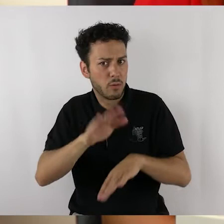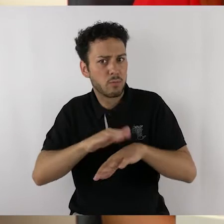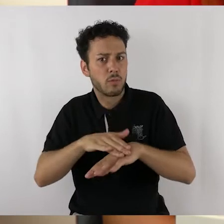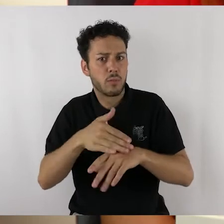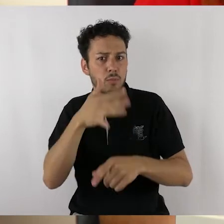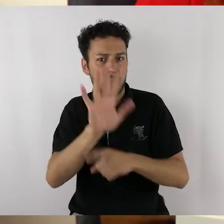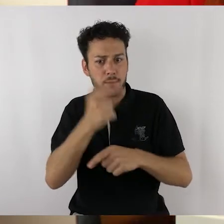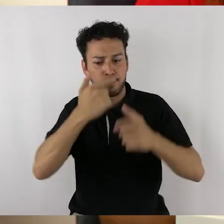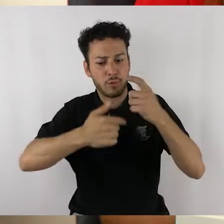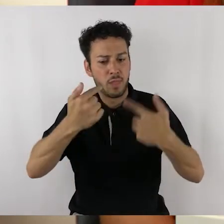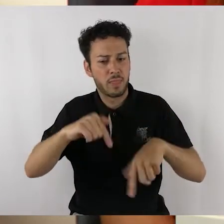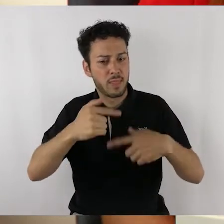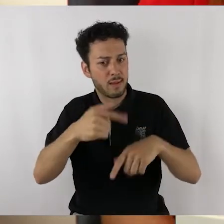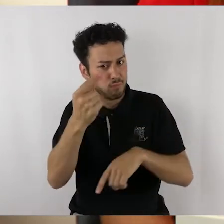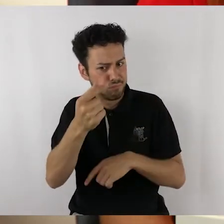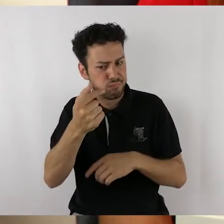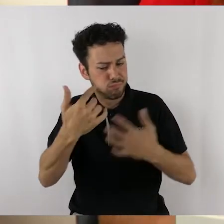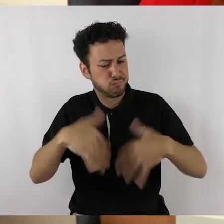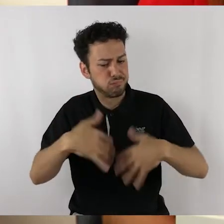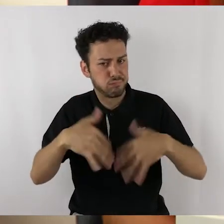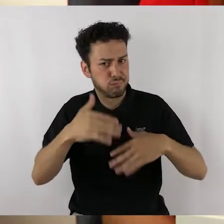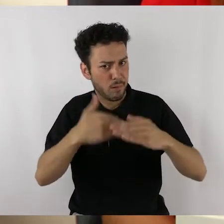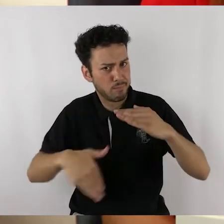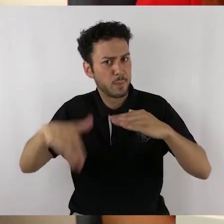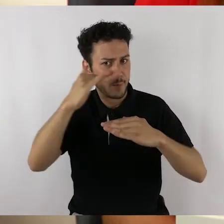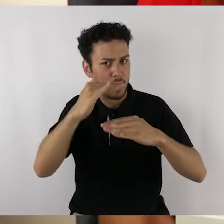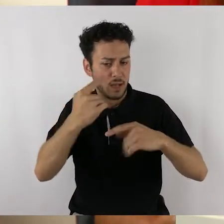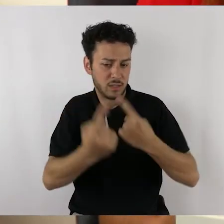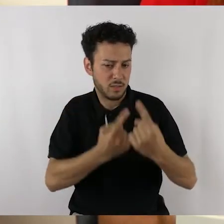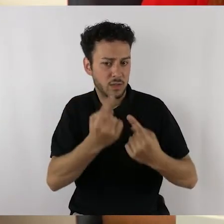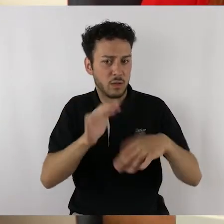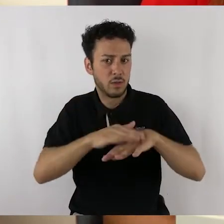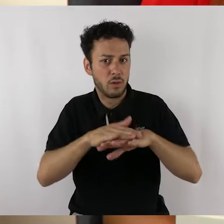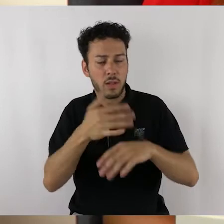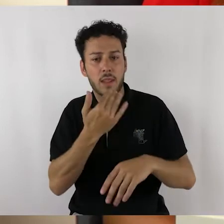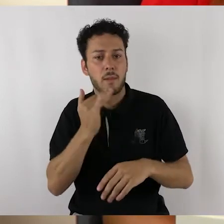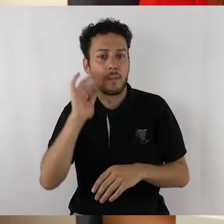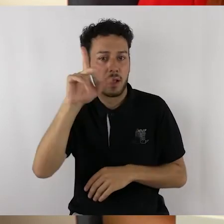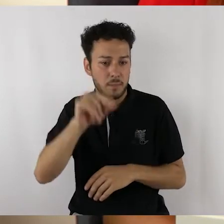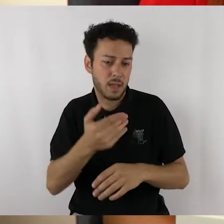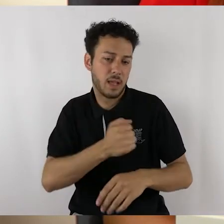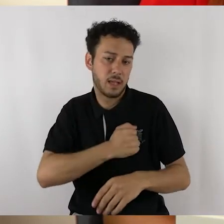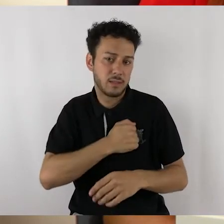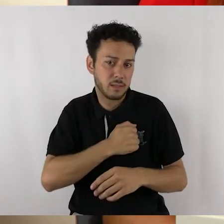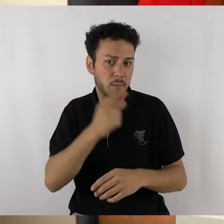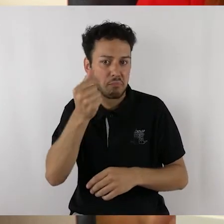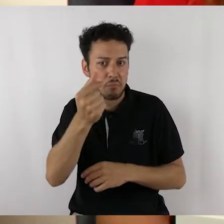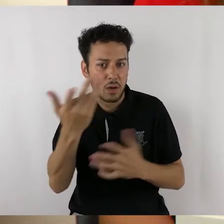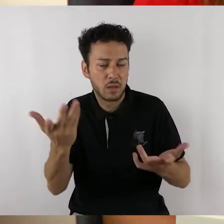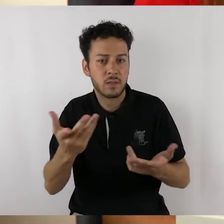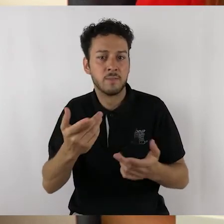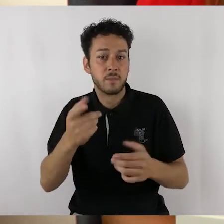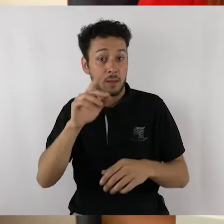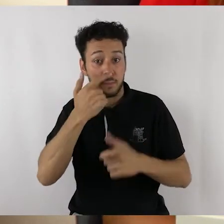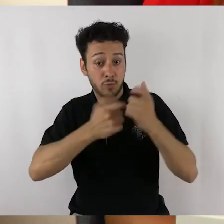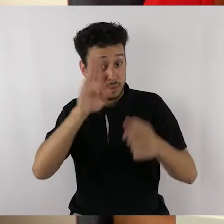as pessoas tem ali um montante bastante elevado muitas vezes também de acordo com o valor da casa e que é